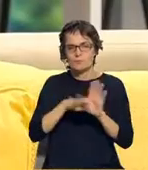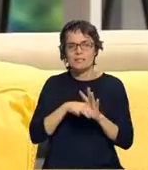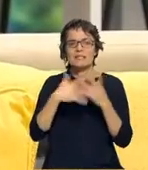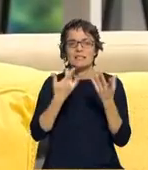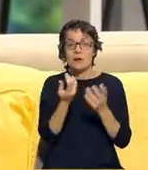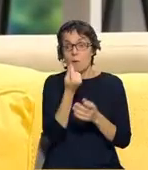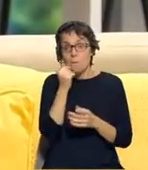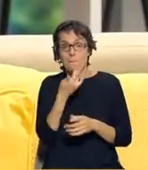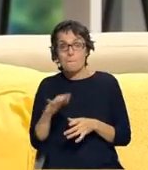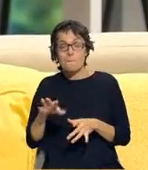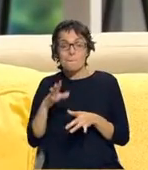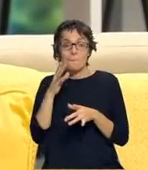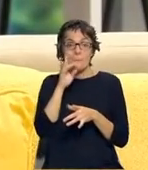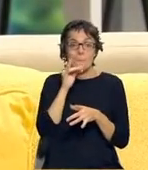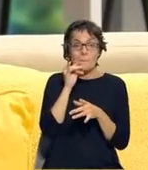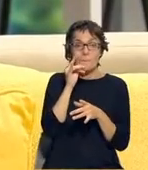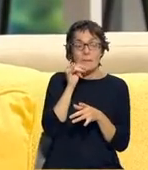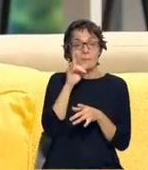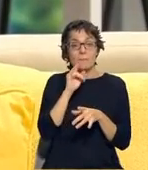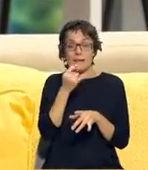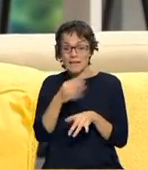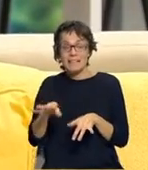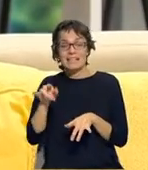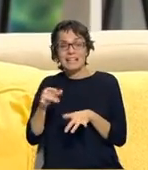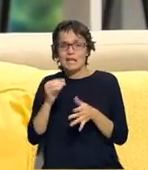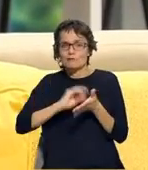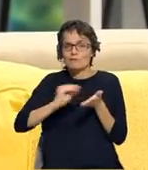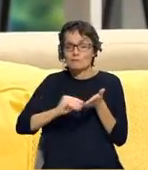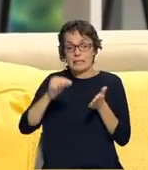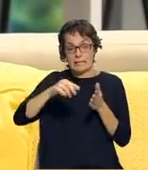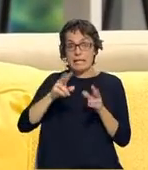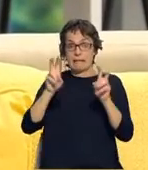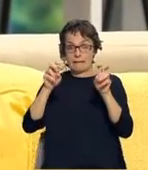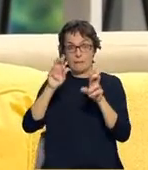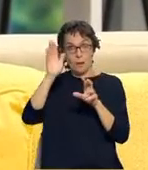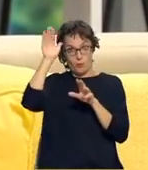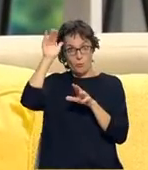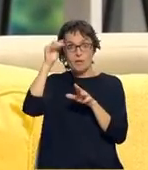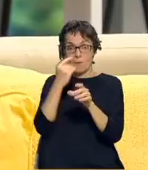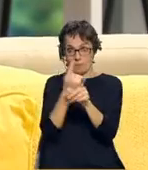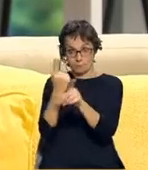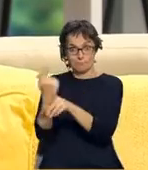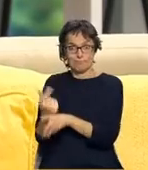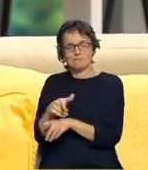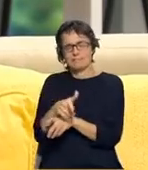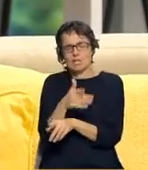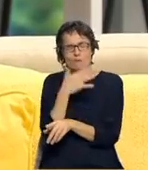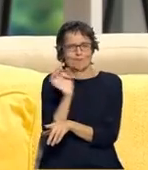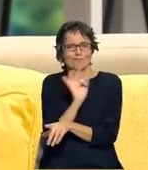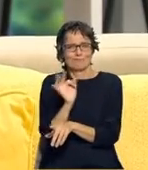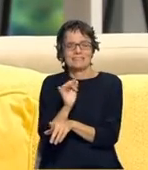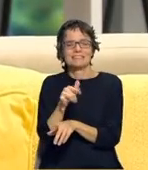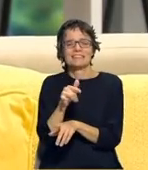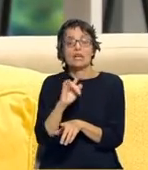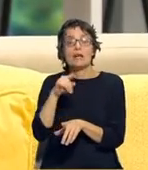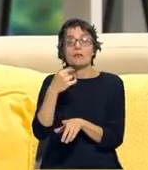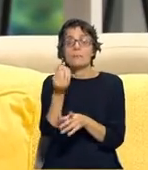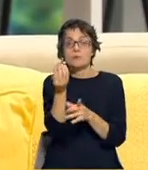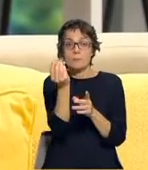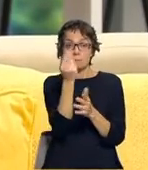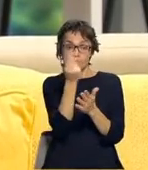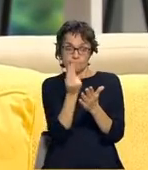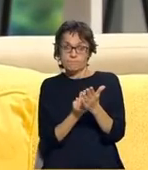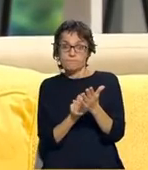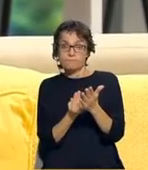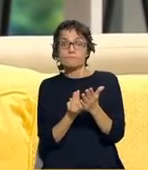criatividade escrevem histórias, e este ano é o tema dos animais. Já percebi. É fantástica. Depois temos os ilustradores que